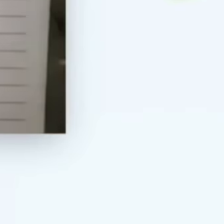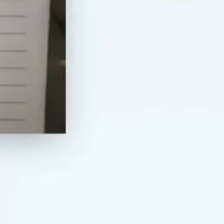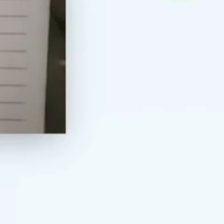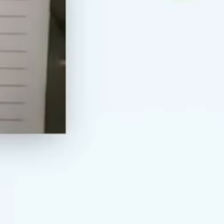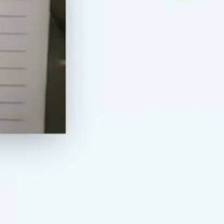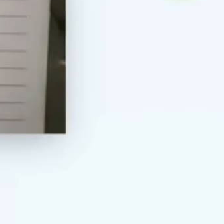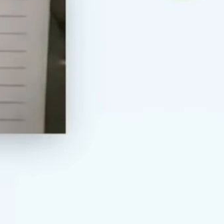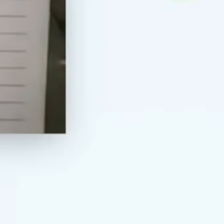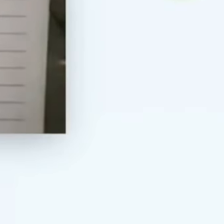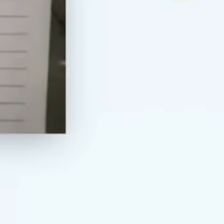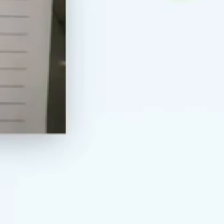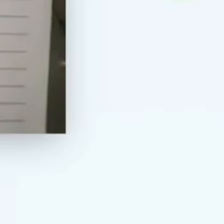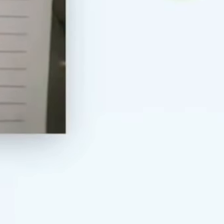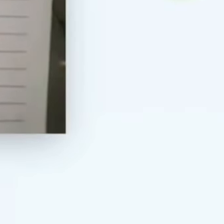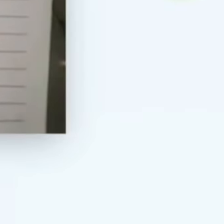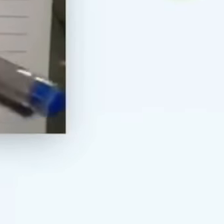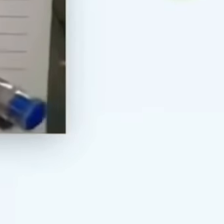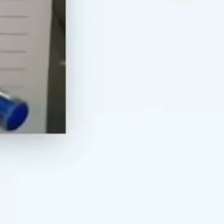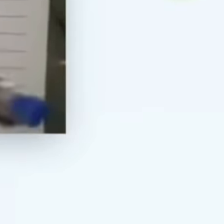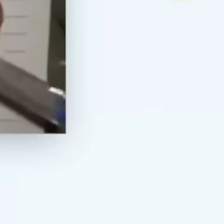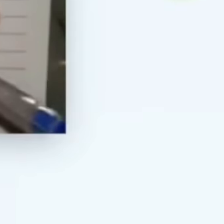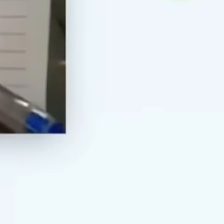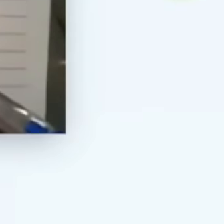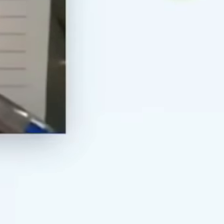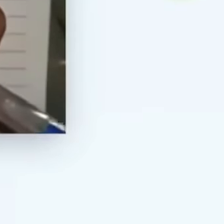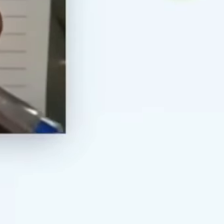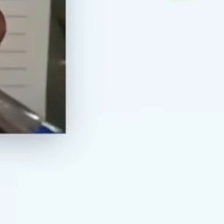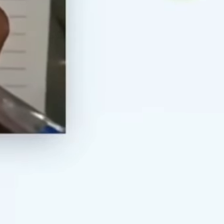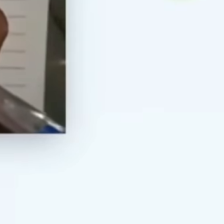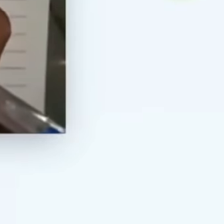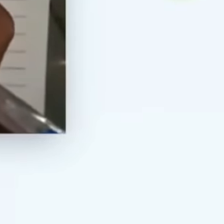Olá Harry Potter